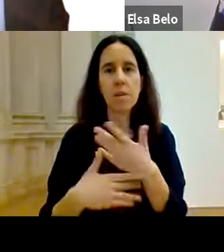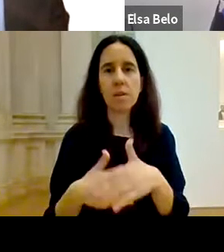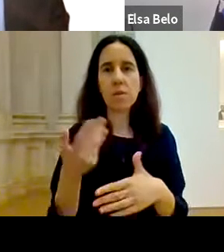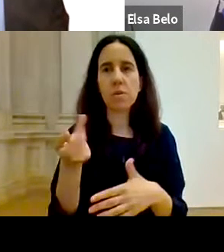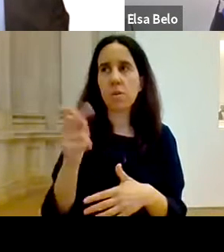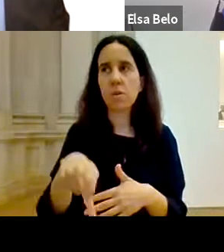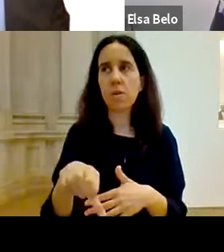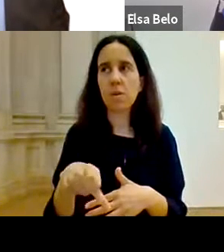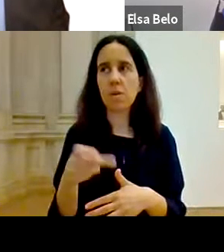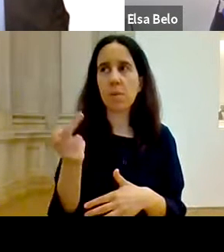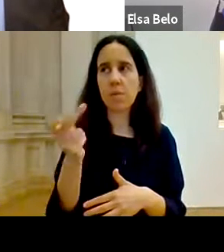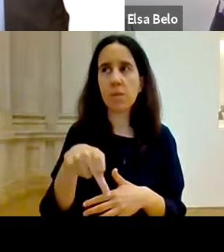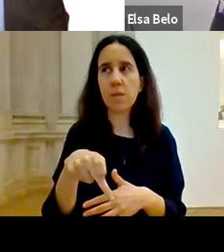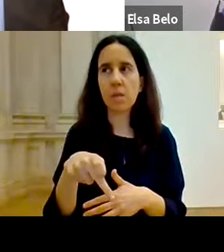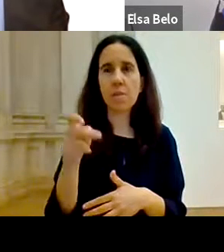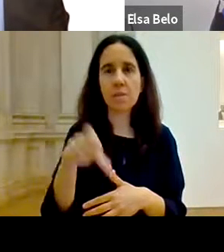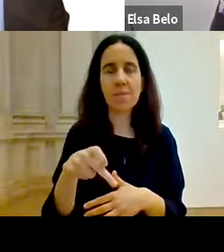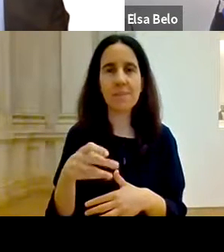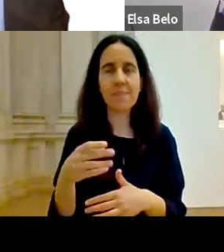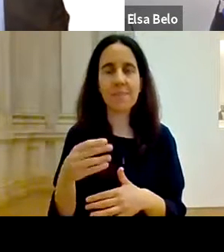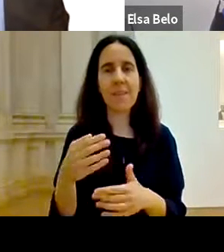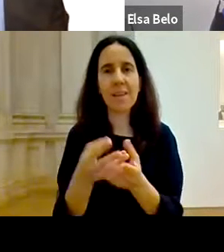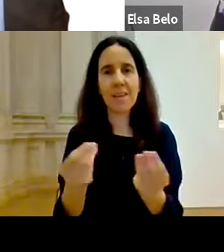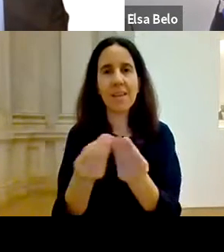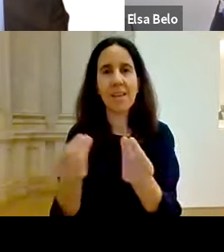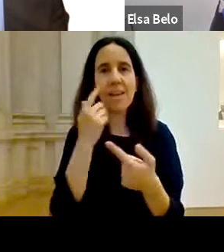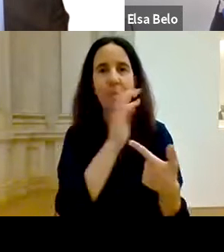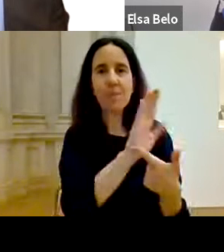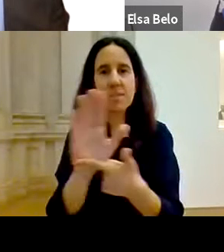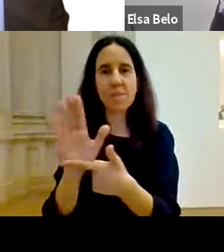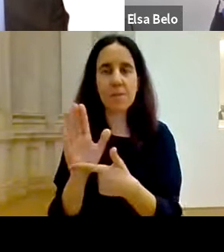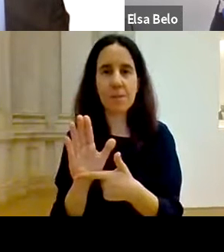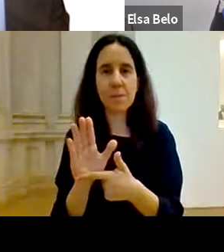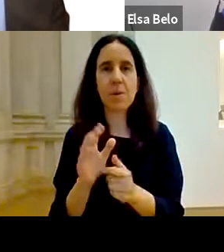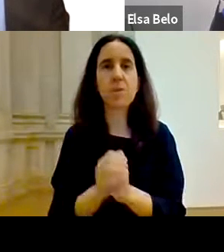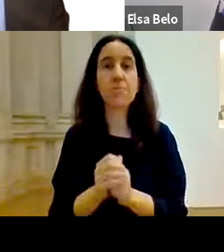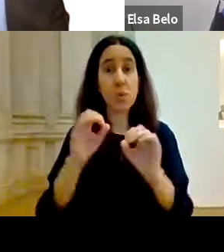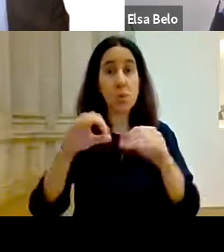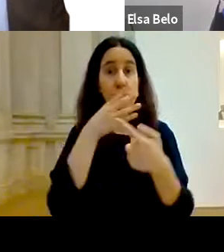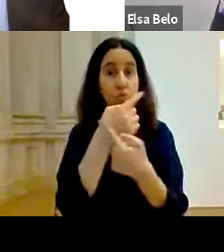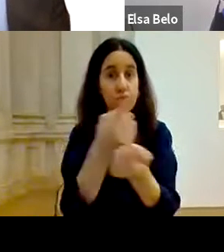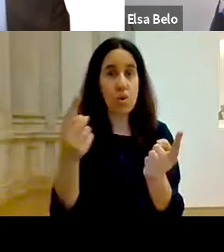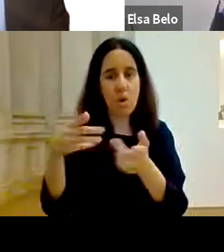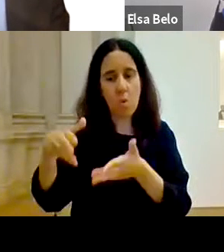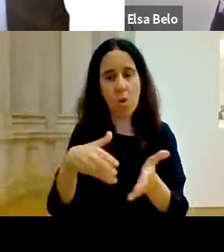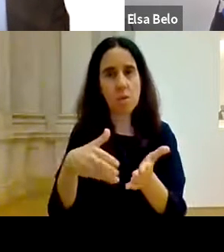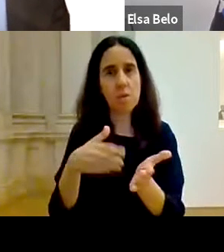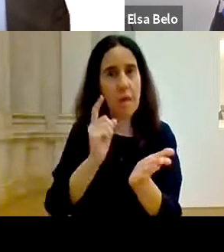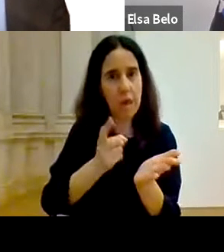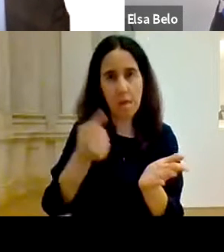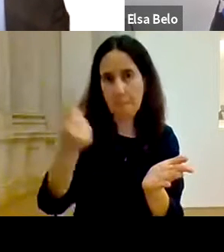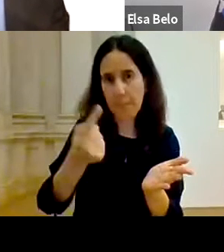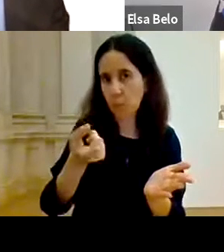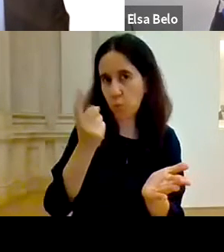tivemos a preocupação de apresentar várias soluções. Como se dizia no início, o guia é orientativo, não é prescritivo. E dentro